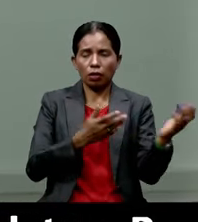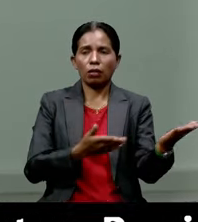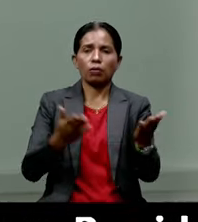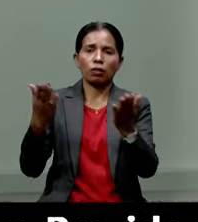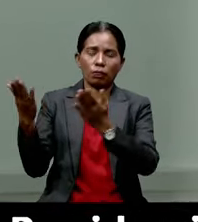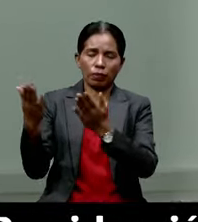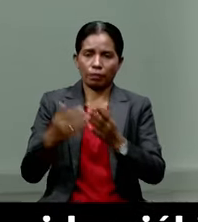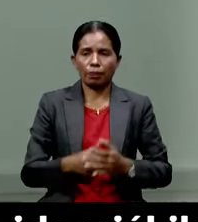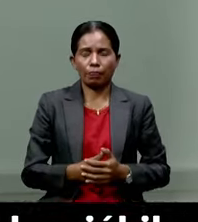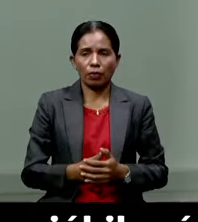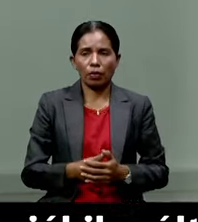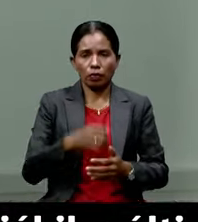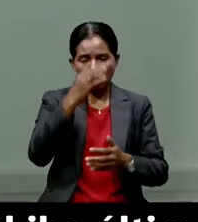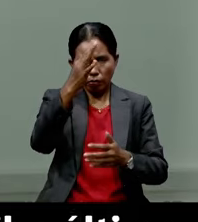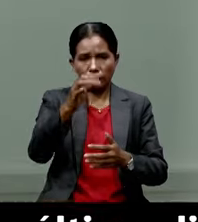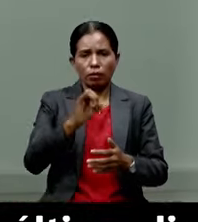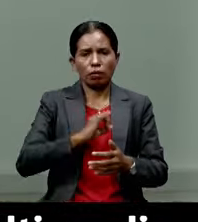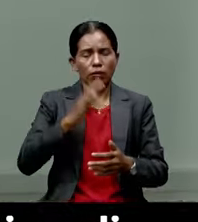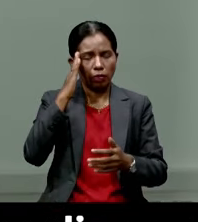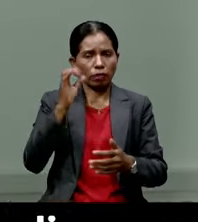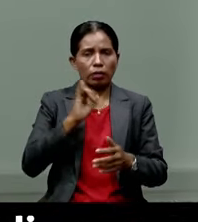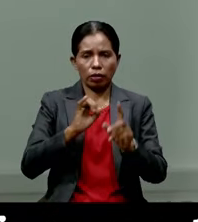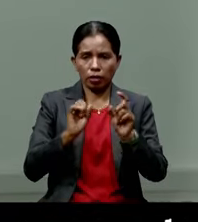sa sa ne be anoin ne tenki